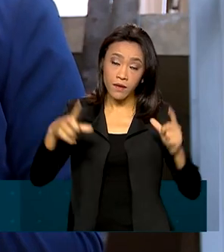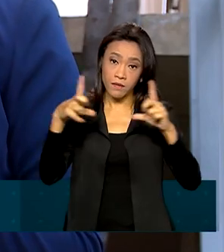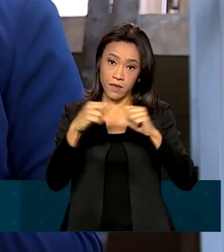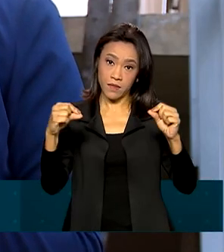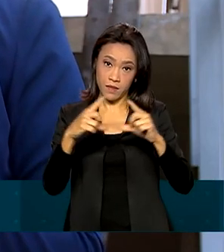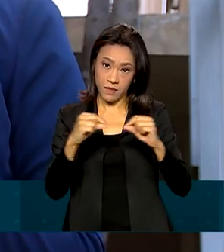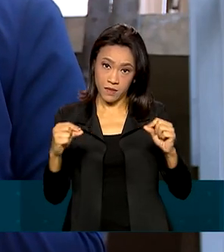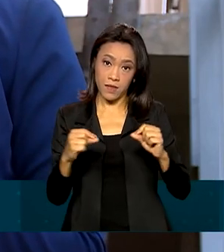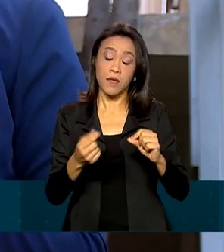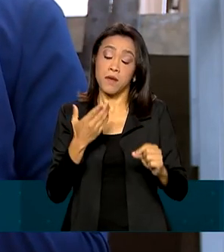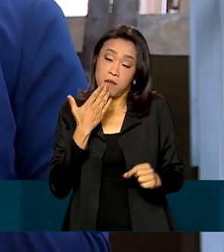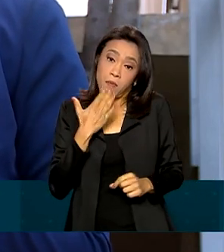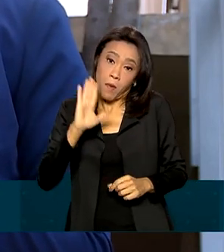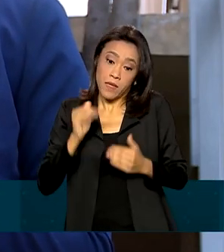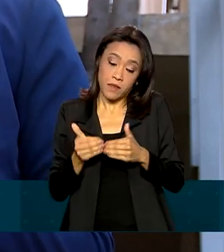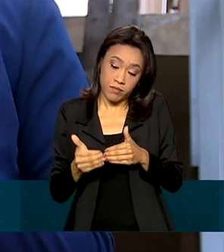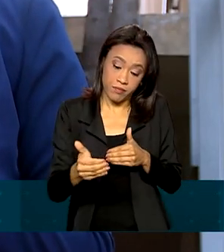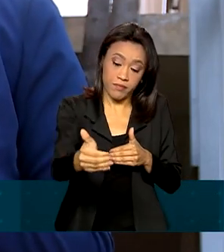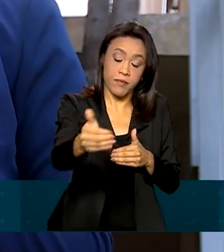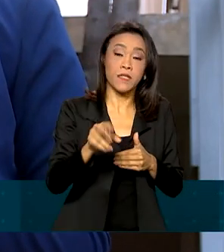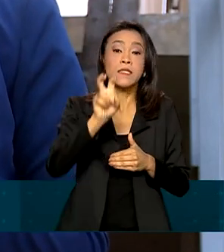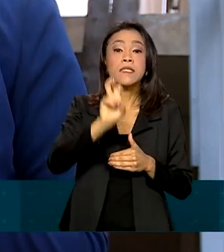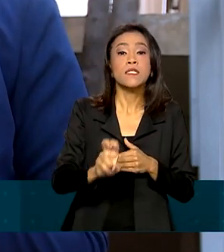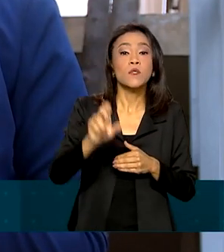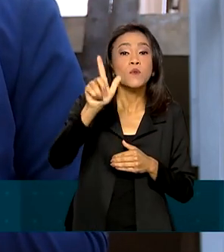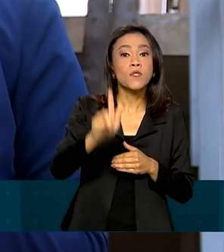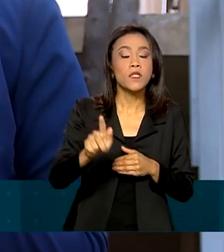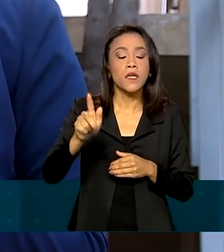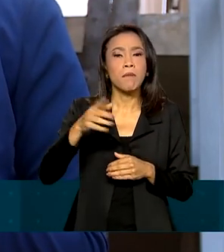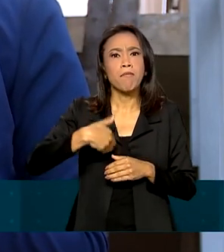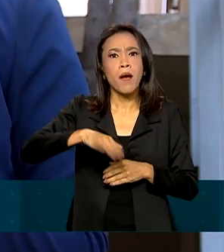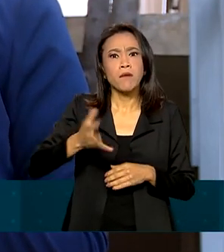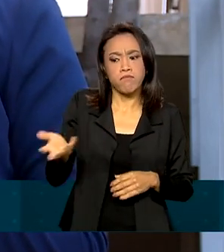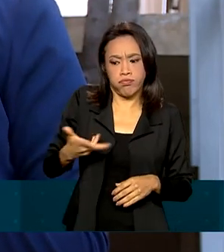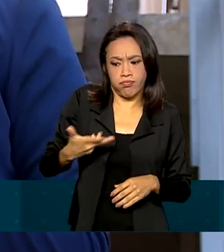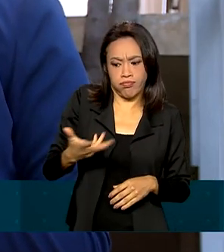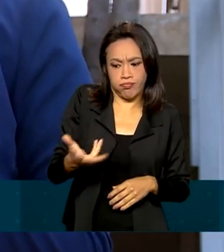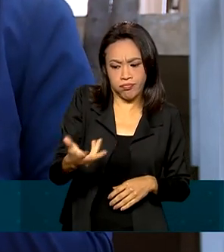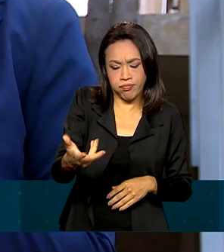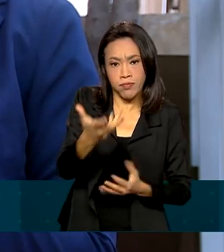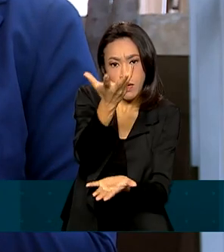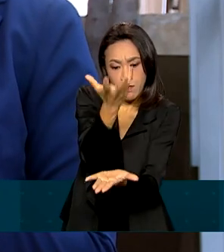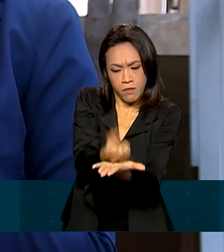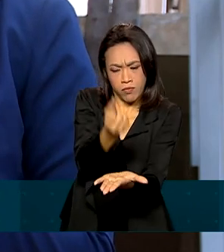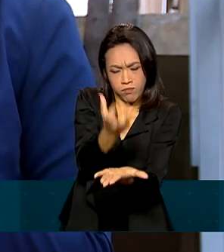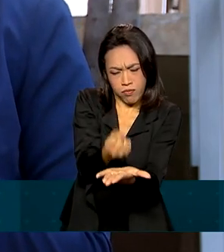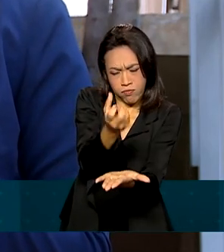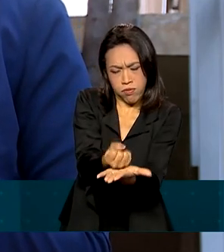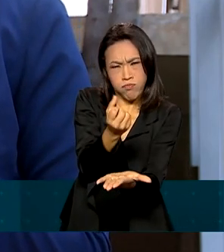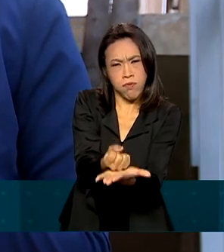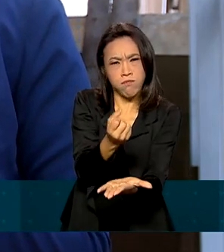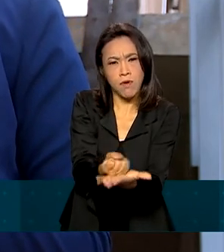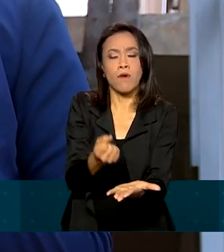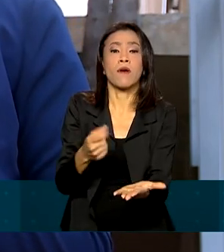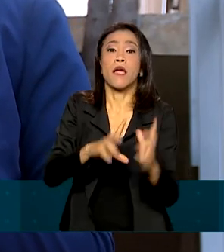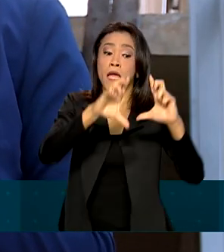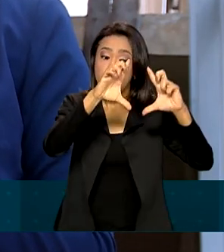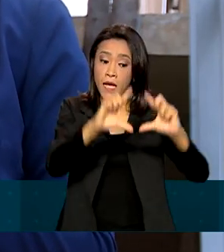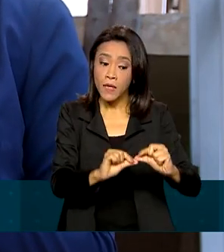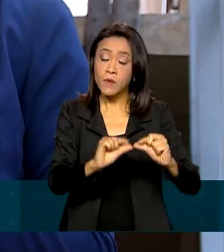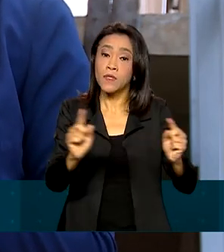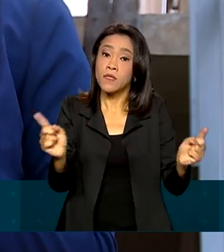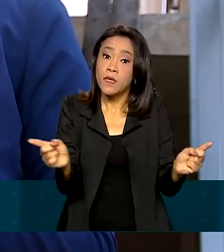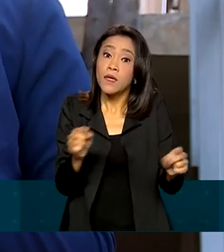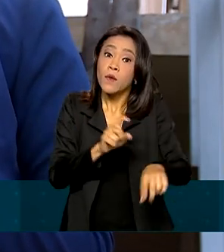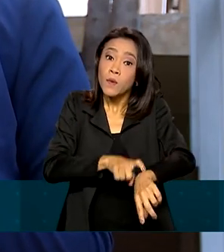a promessa é que os 5g vai trazer mais velocidade para baixar e enviar arquivos reduzir o tempo de resposta